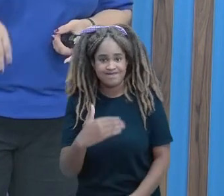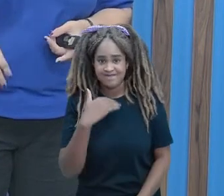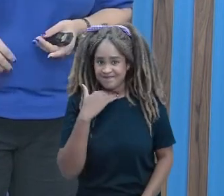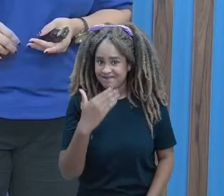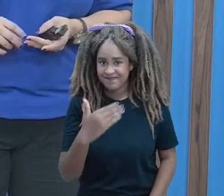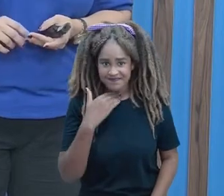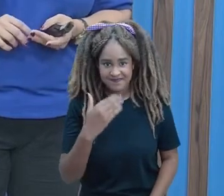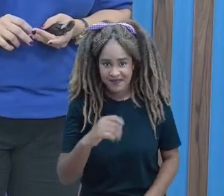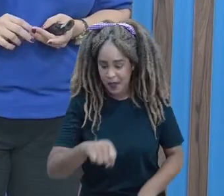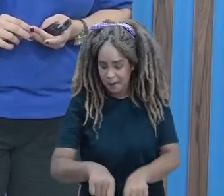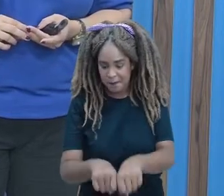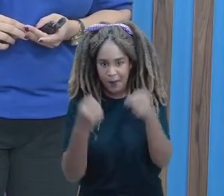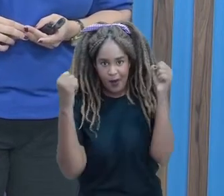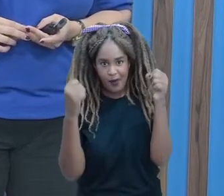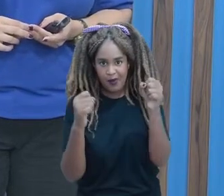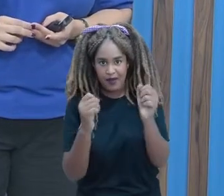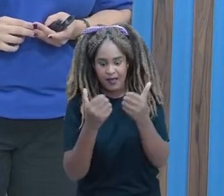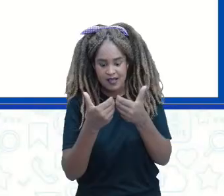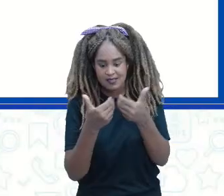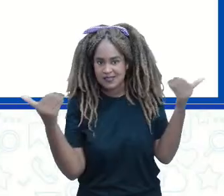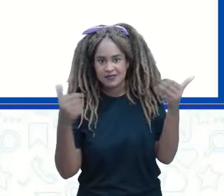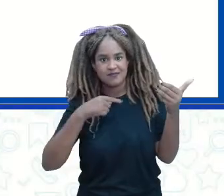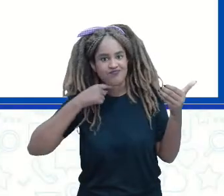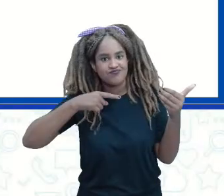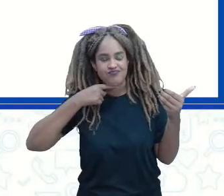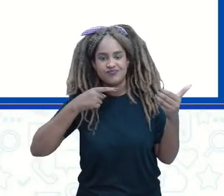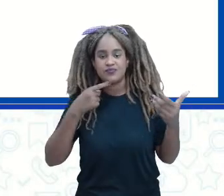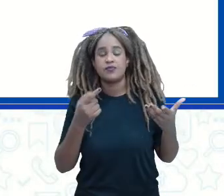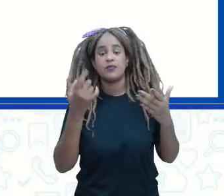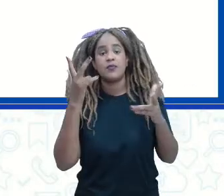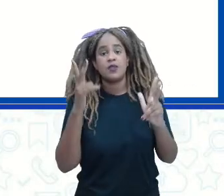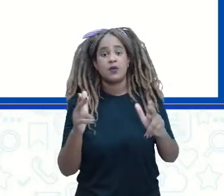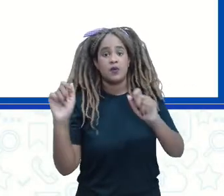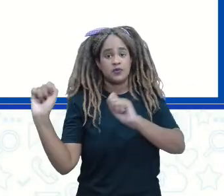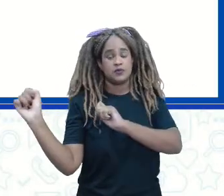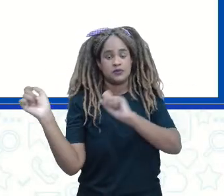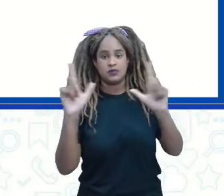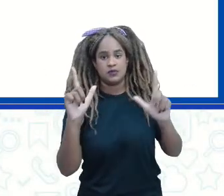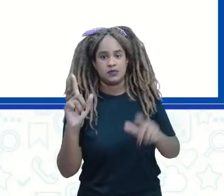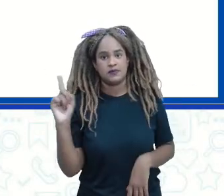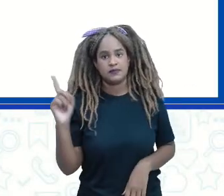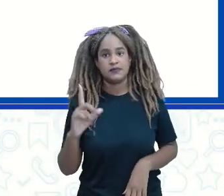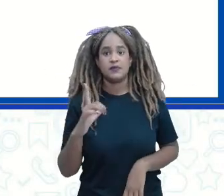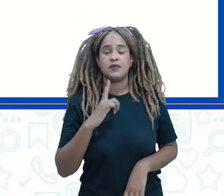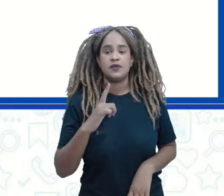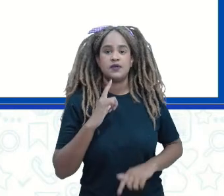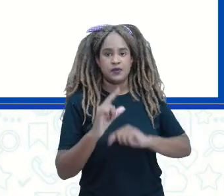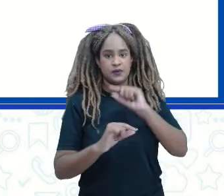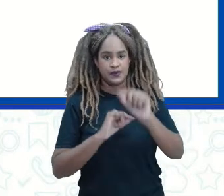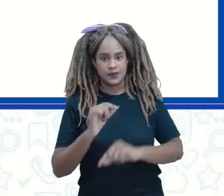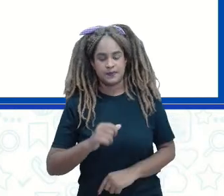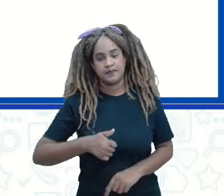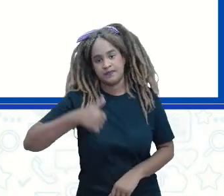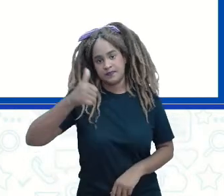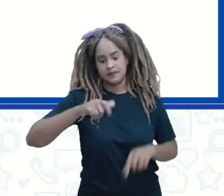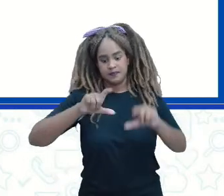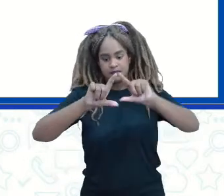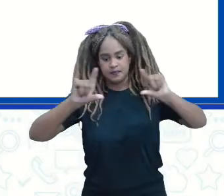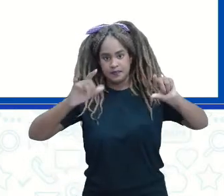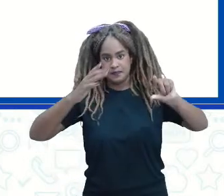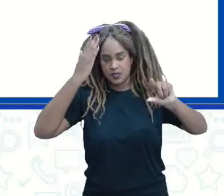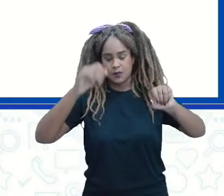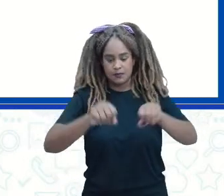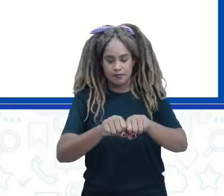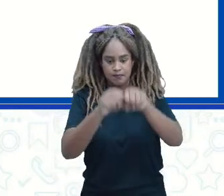como tá aí no slide, né? Bota aí, Devinho, por favor. Então, a gente tem o primeiro lá em cima, né? Aí a gente